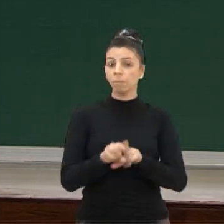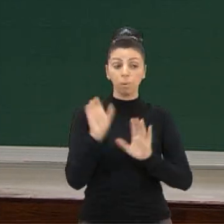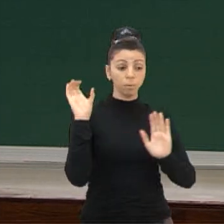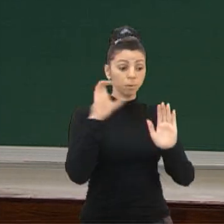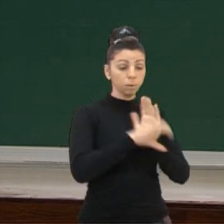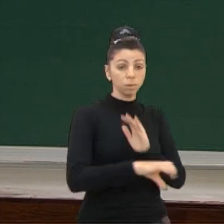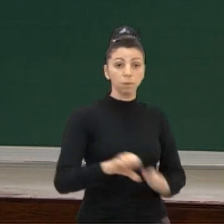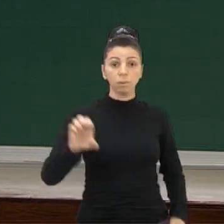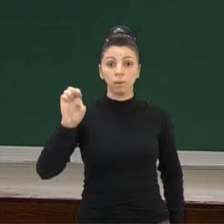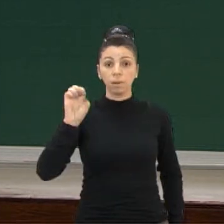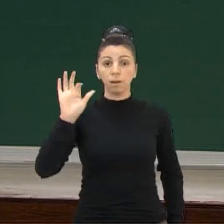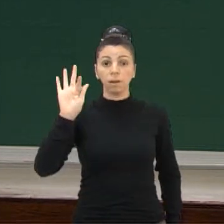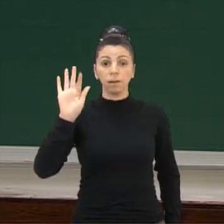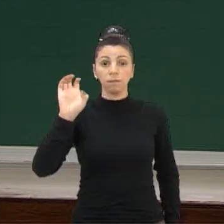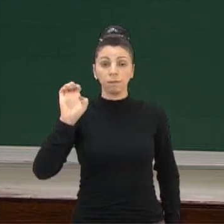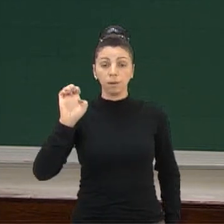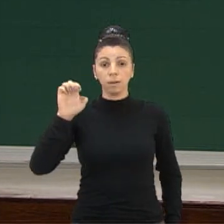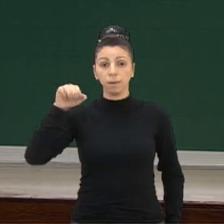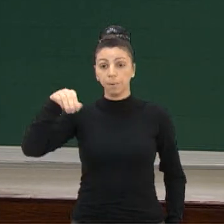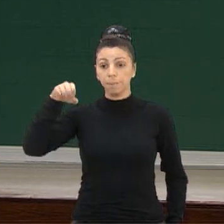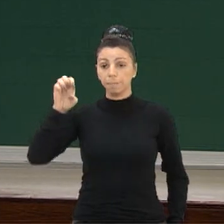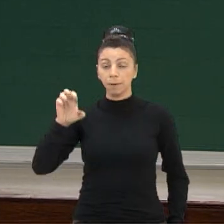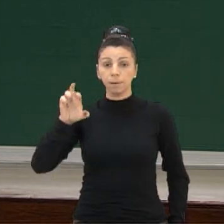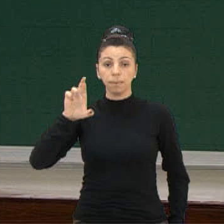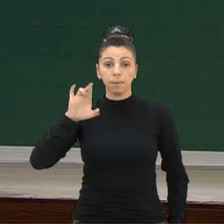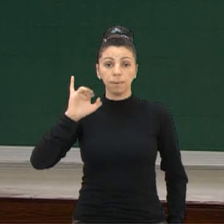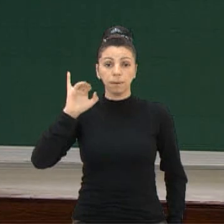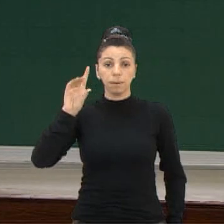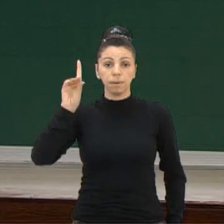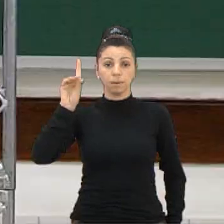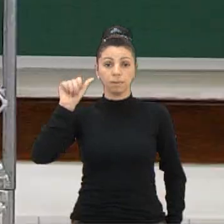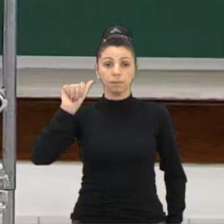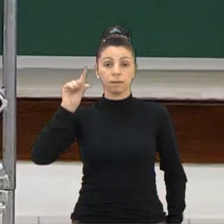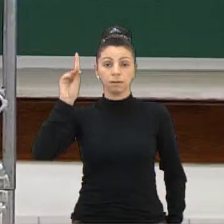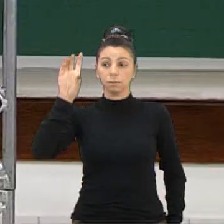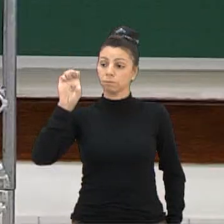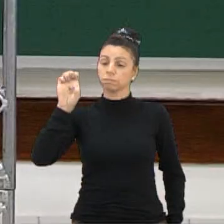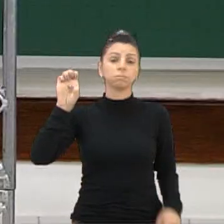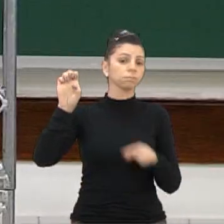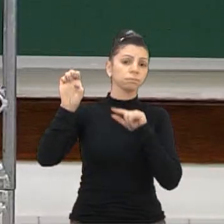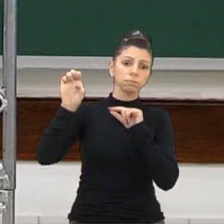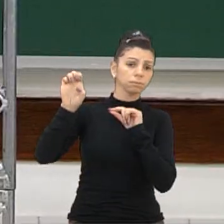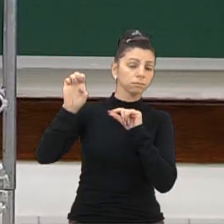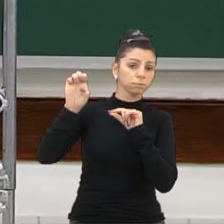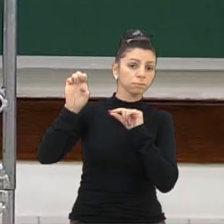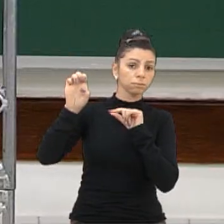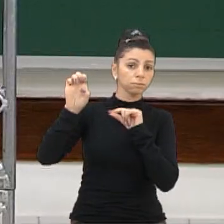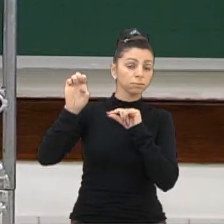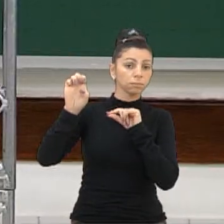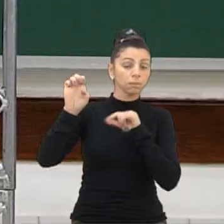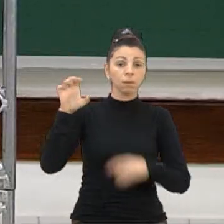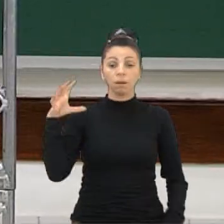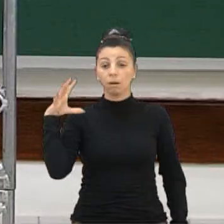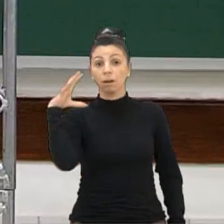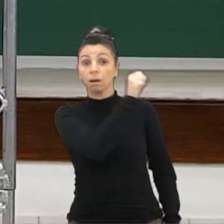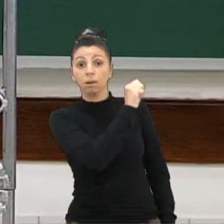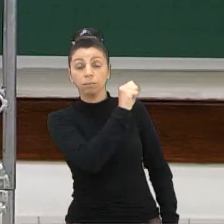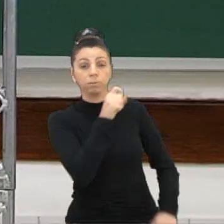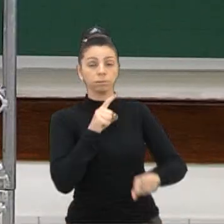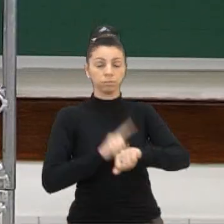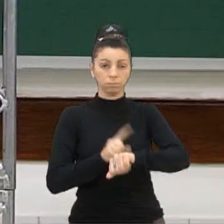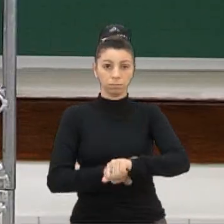que é um conceito bastante utilizado na literatura. Né? Então a gente vai ver que a efemeridade se refere à brevidade do